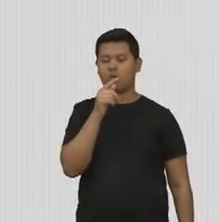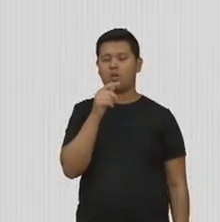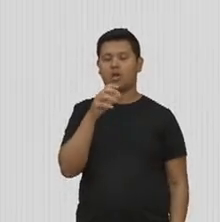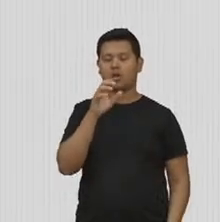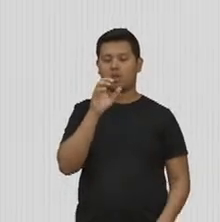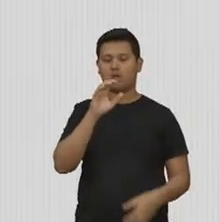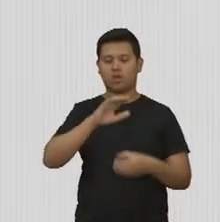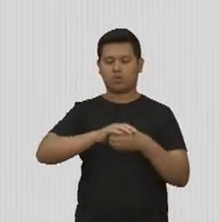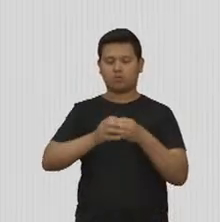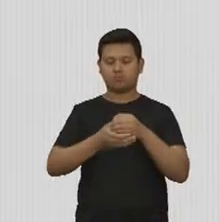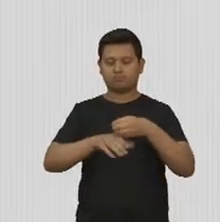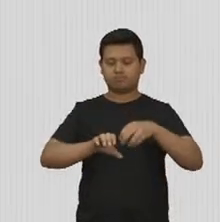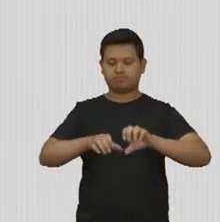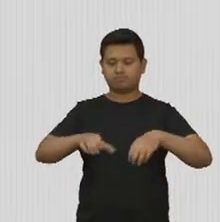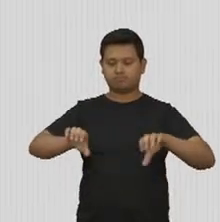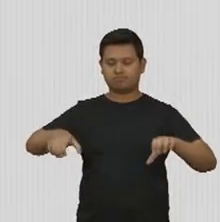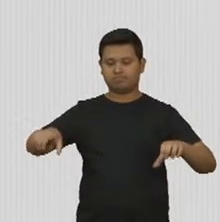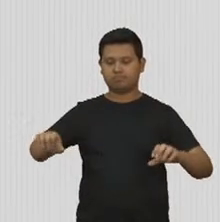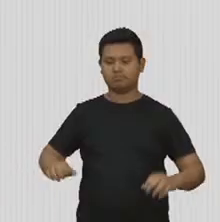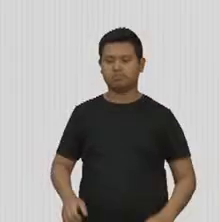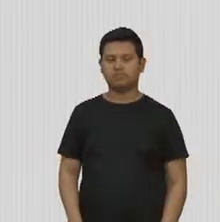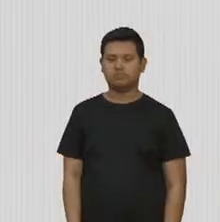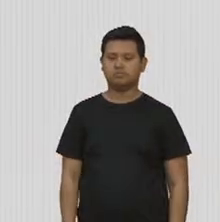Pode passar para o próximo slide, por favor?